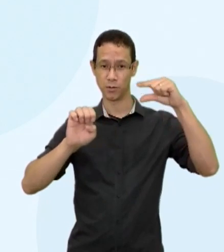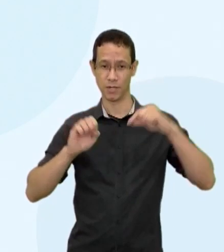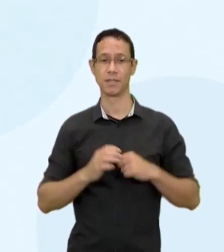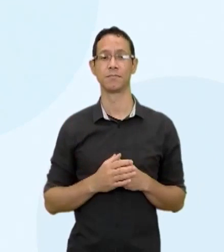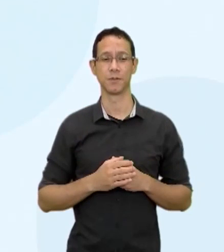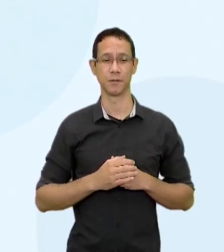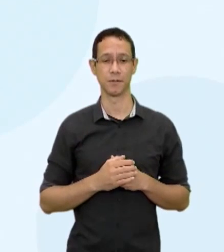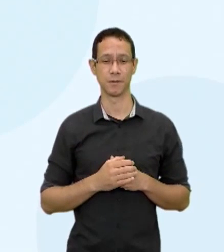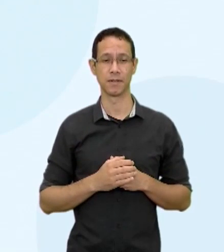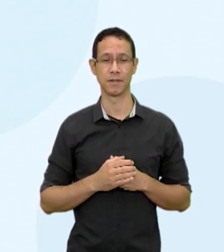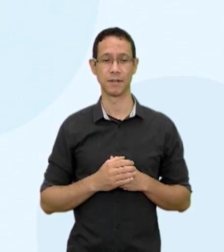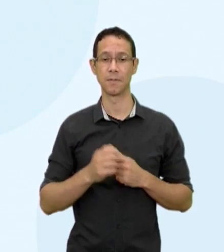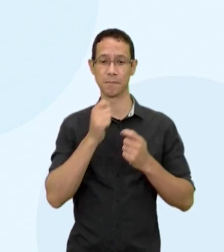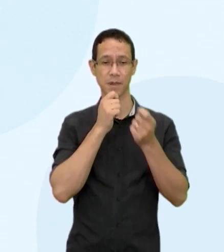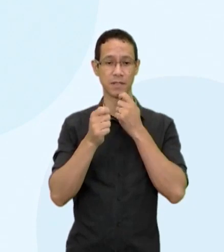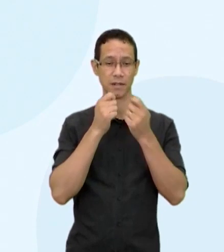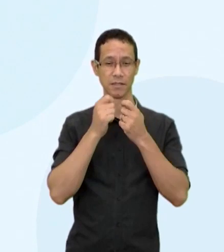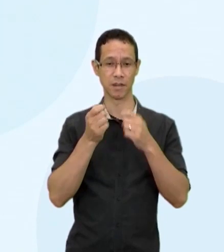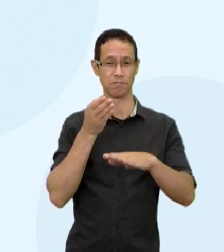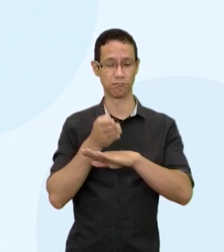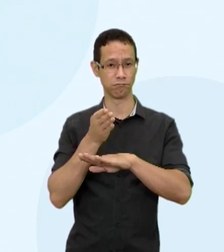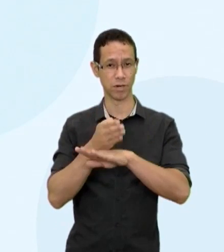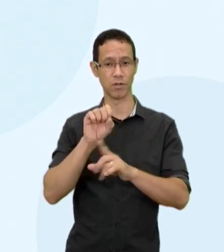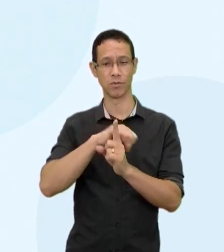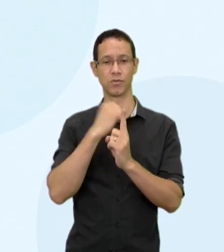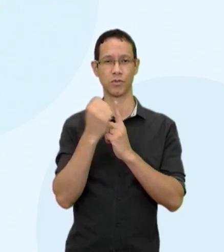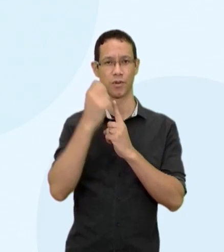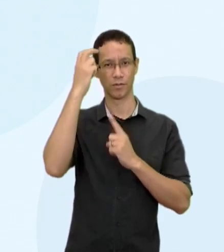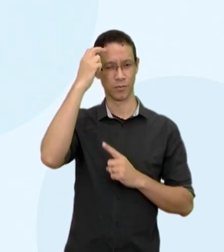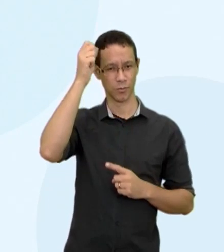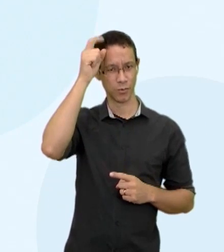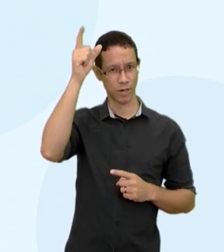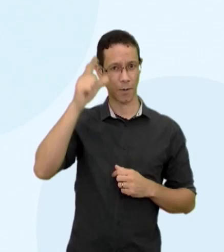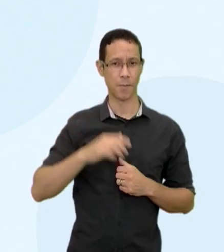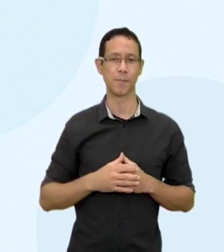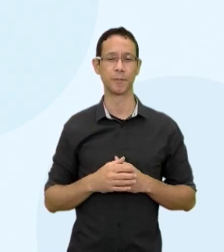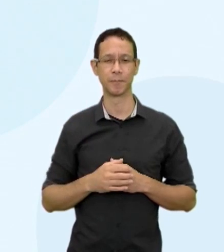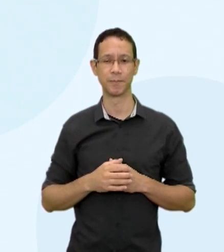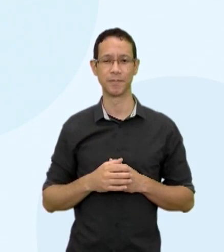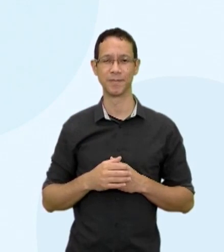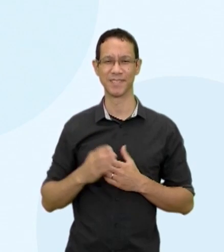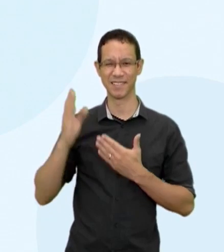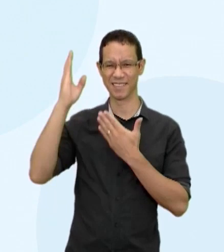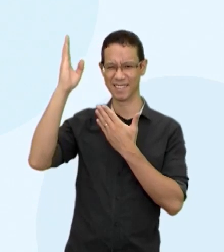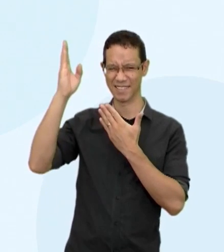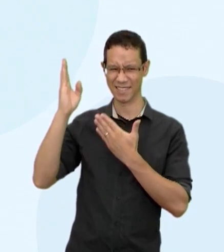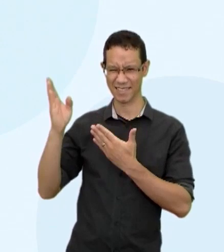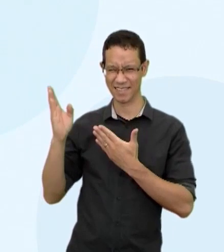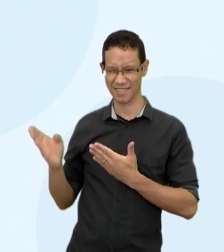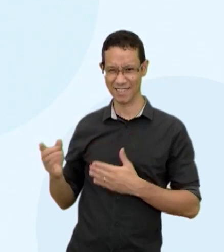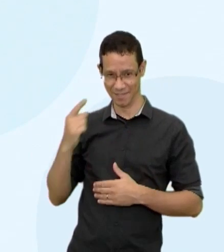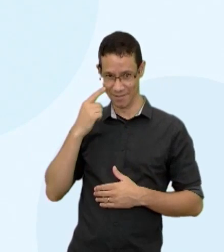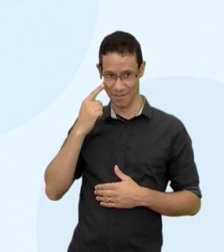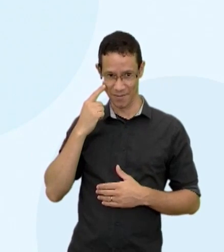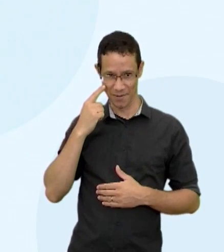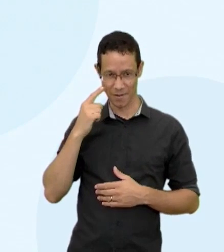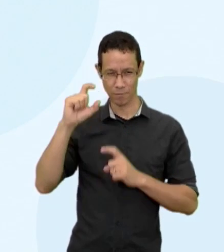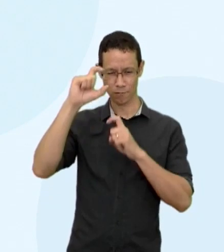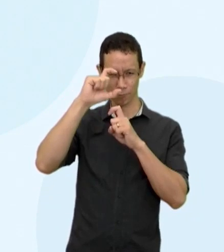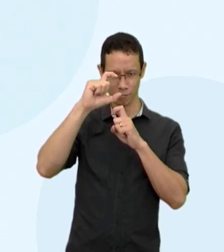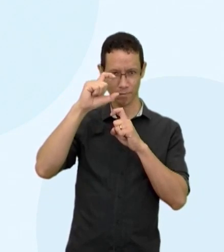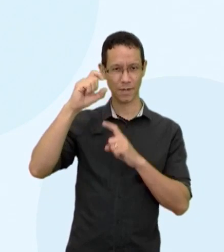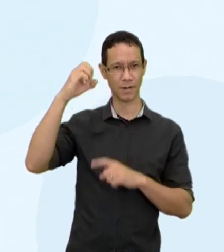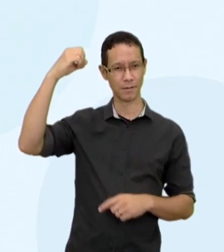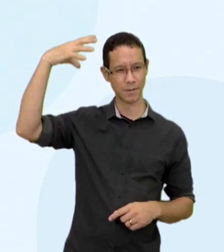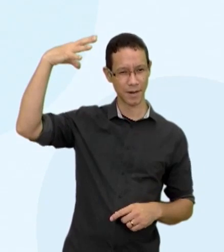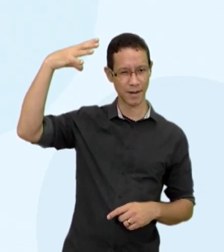empreendedorismo e mediação e intervenção sociocultural. O que é legal é que na tela tem esses linkzinhos, ó, a lupa, uma lâmpada, o